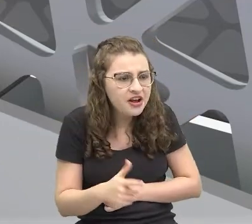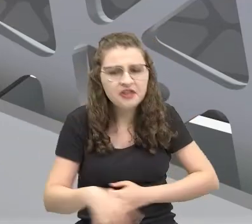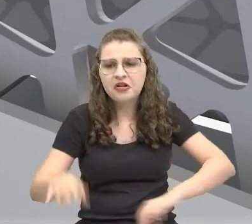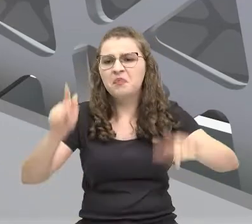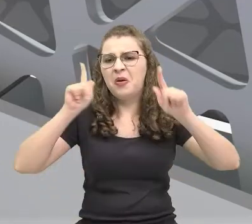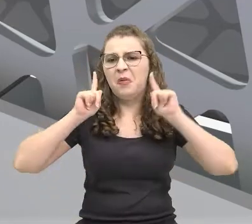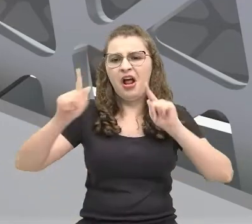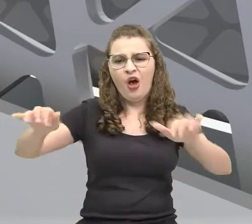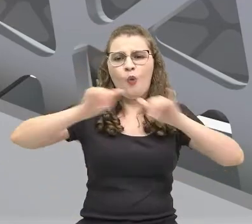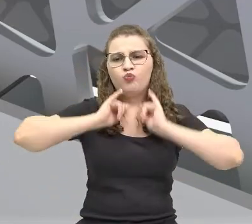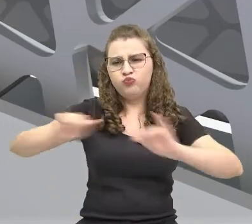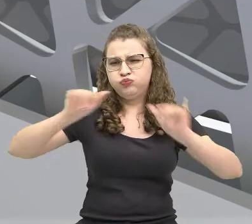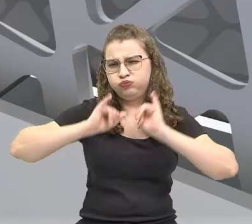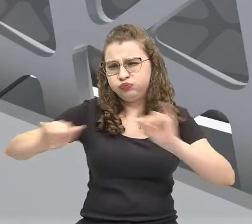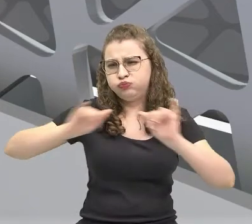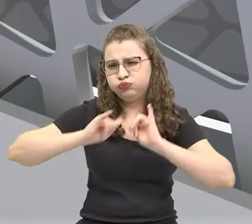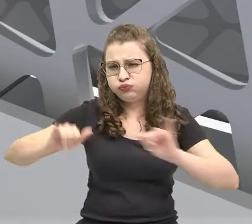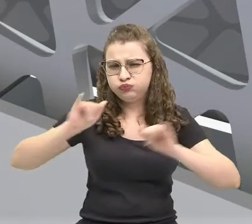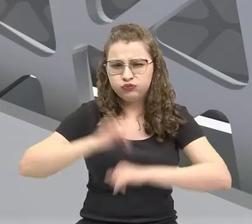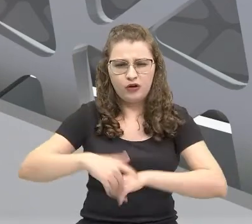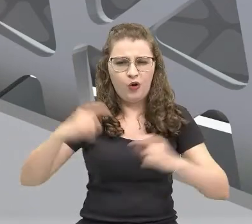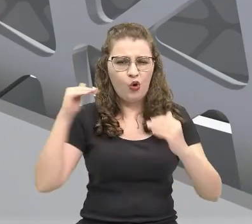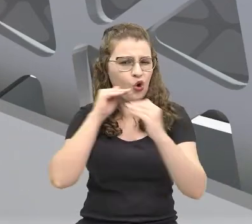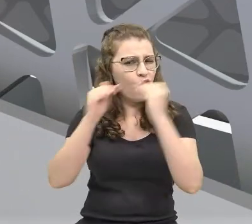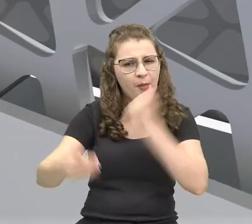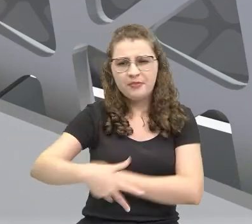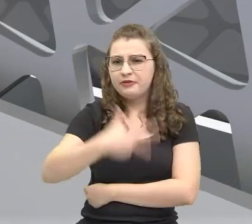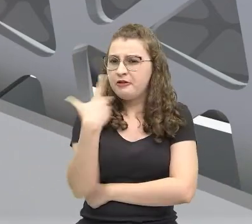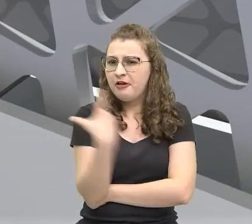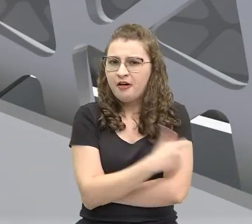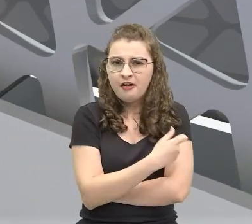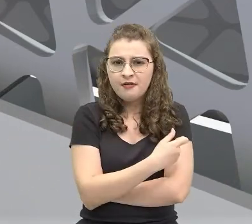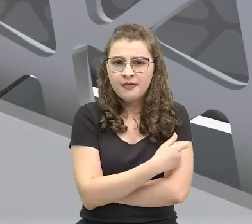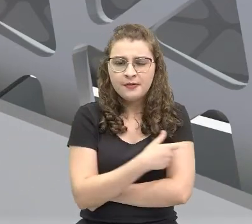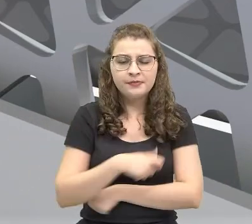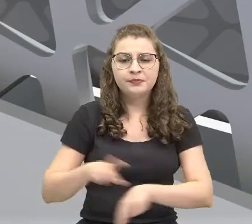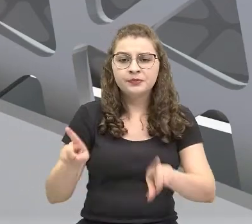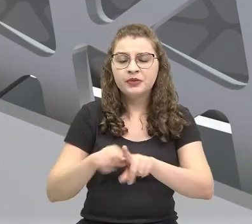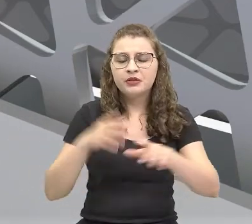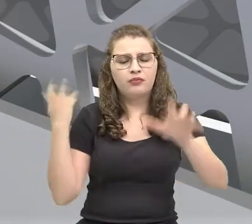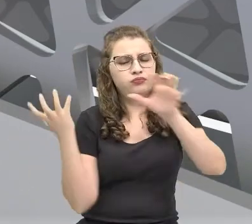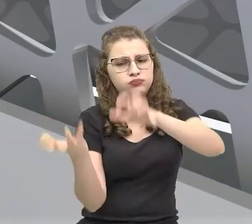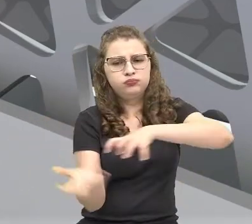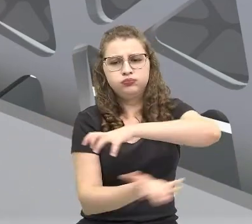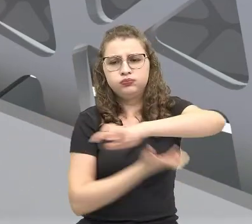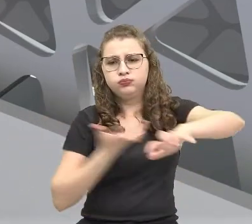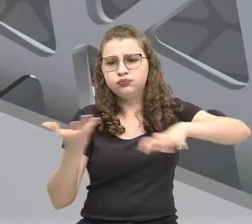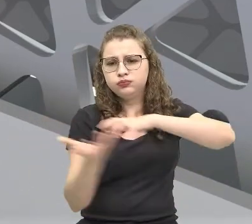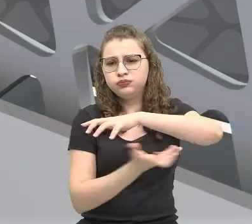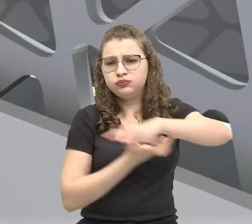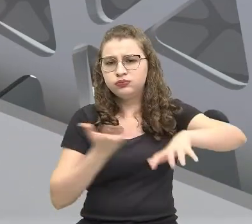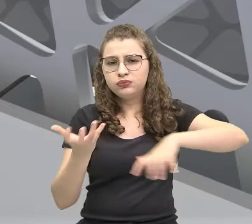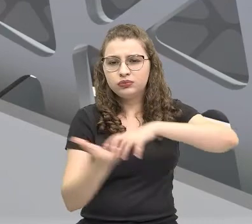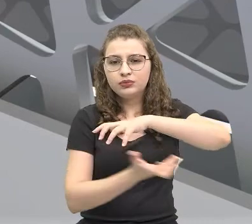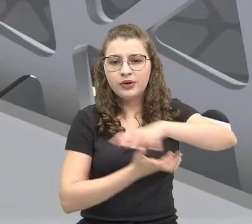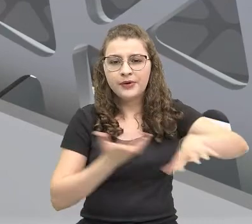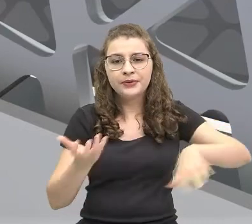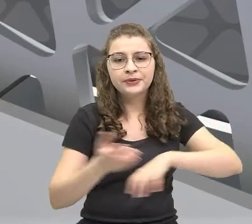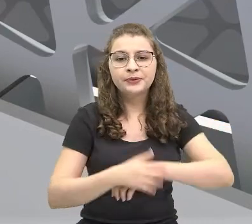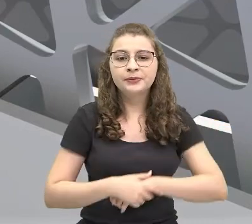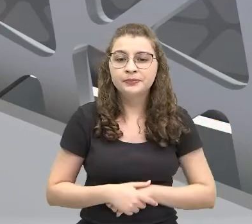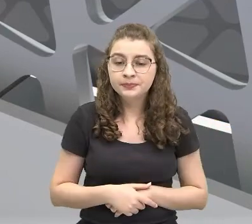manifestam contra essa vacinação obrigatória e tem início uma revolta que toma conta de toda a